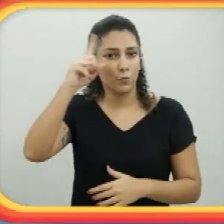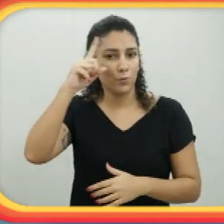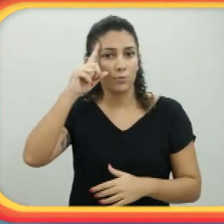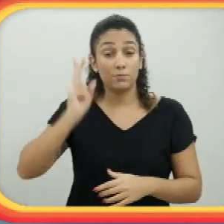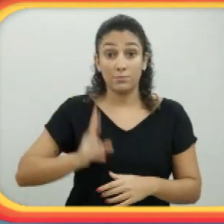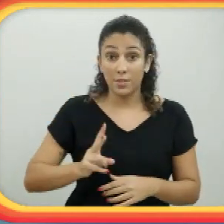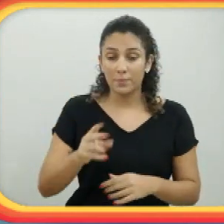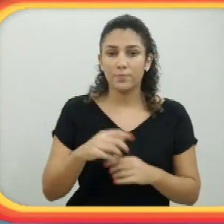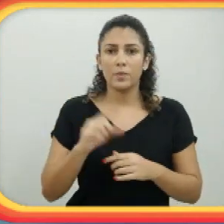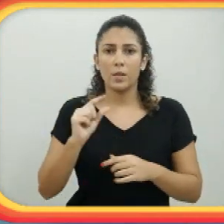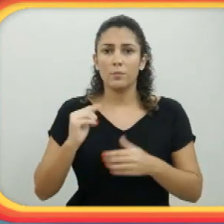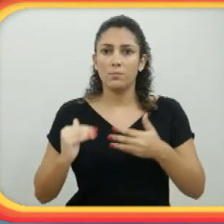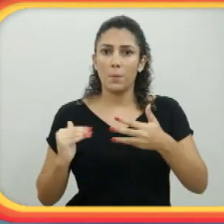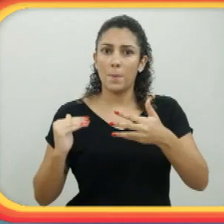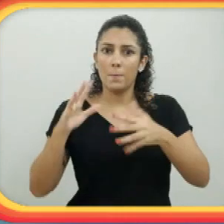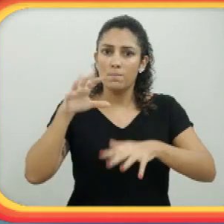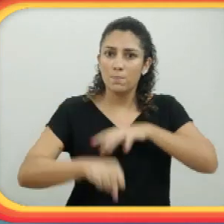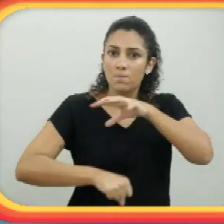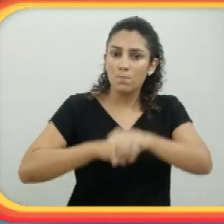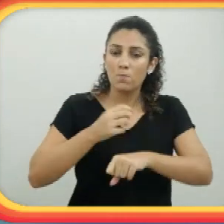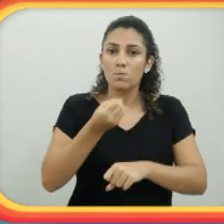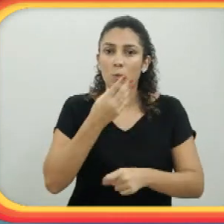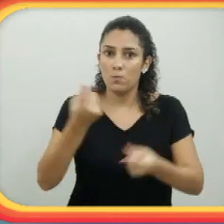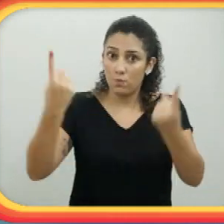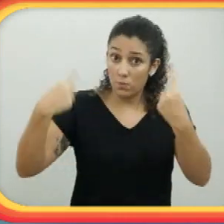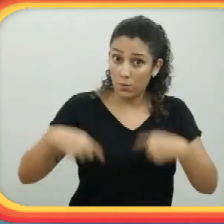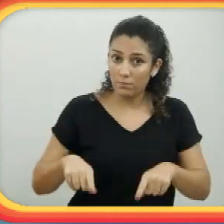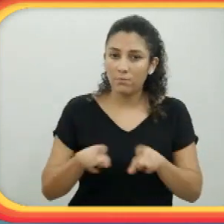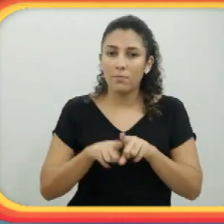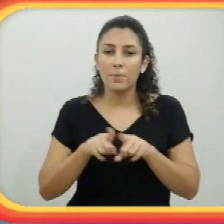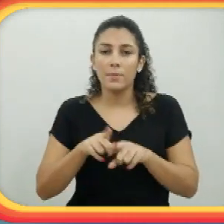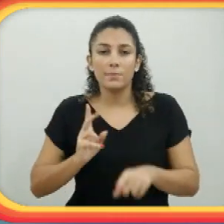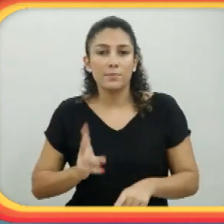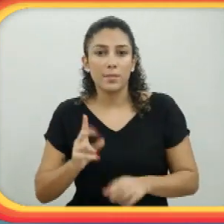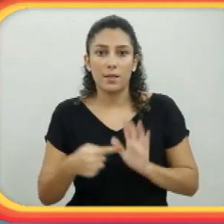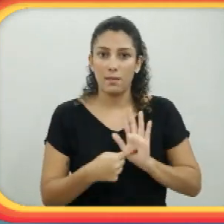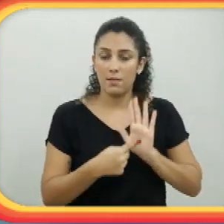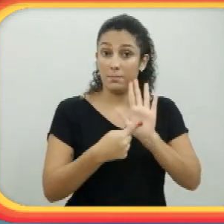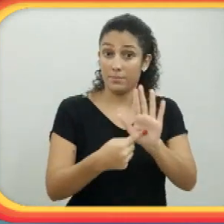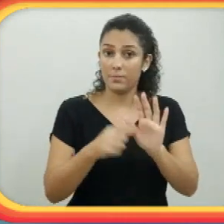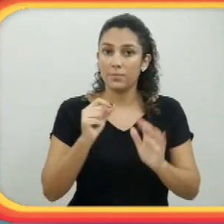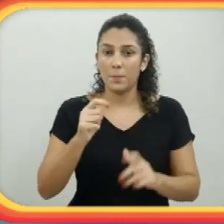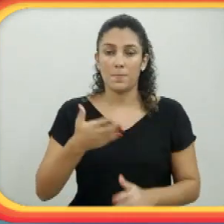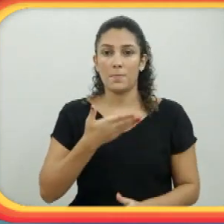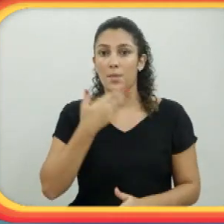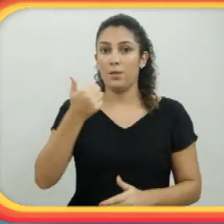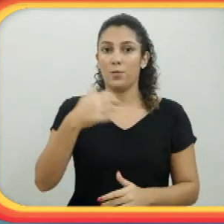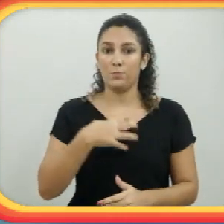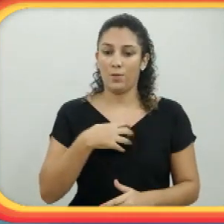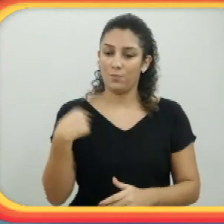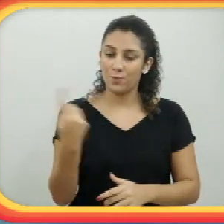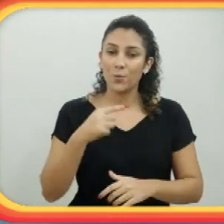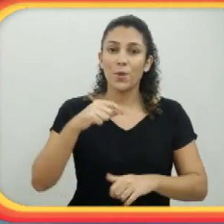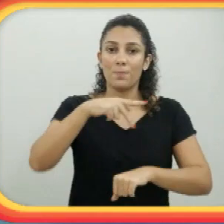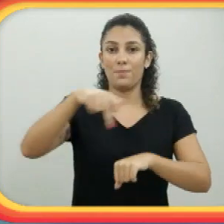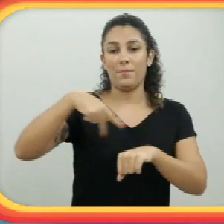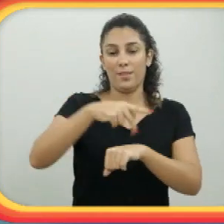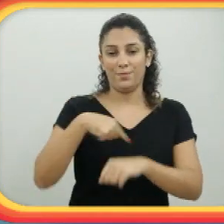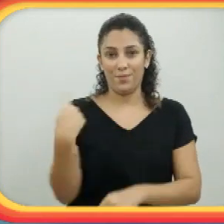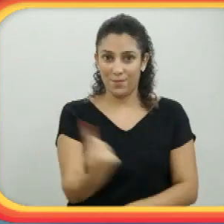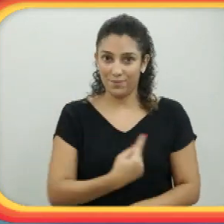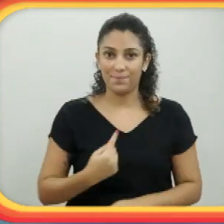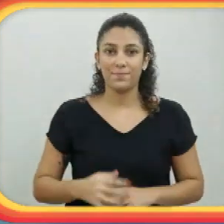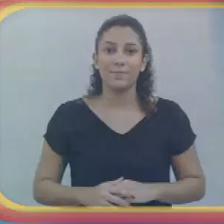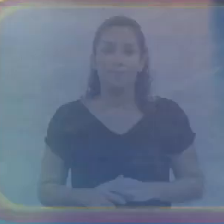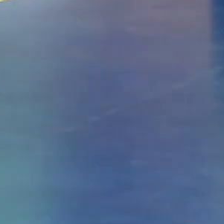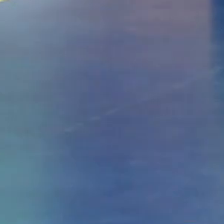sempre vencer as barreiras aí traçadas pelo nosso treinamento e conseguir evoluir, se reinventar